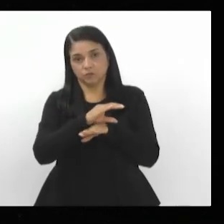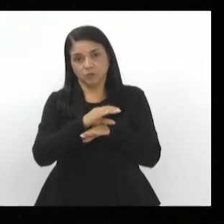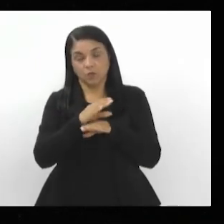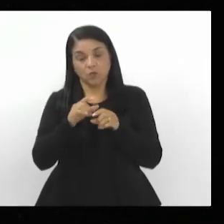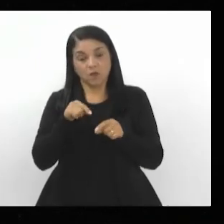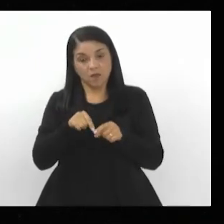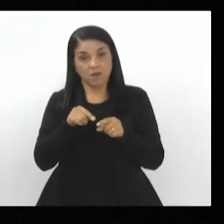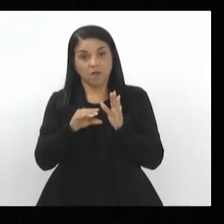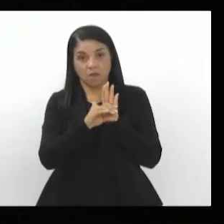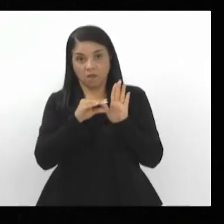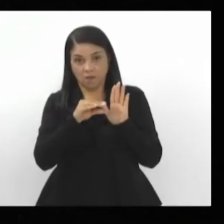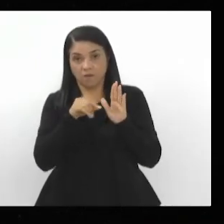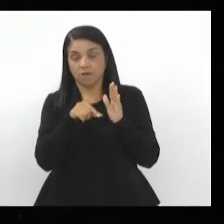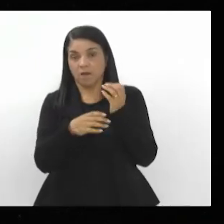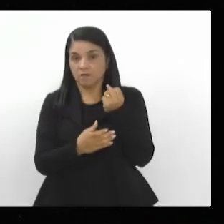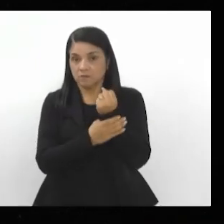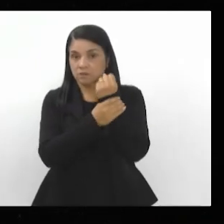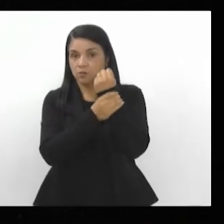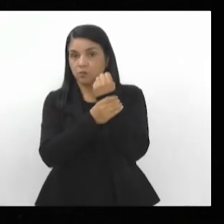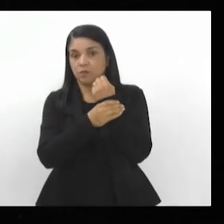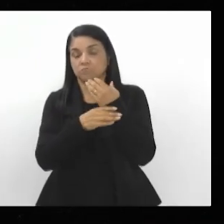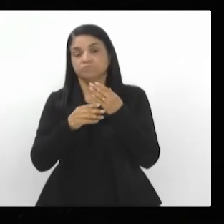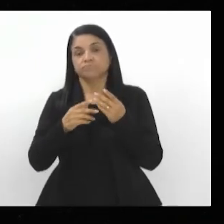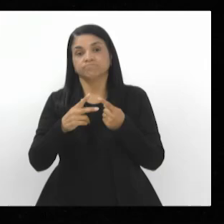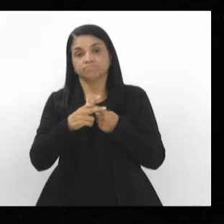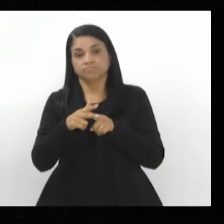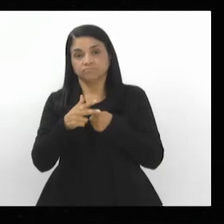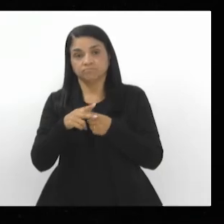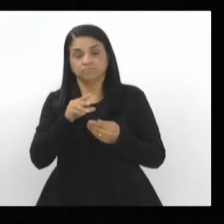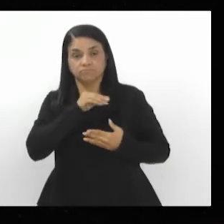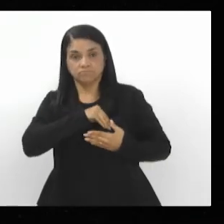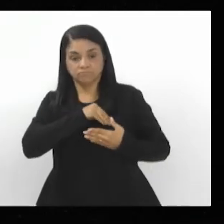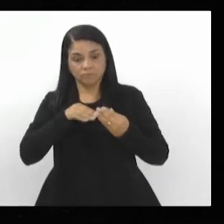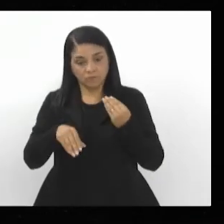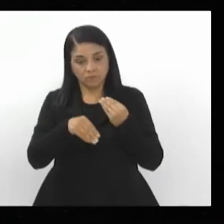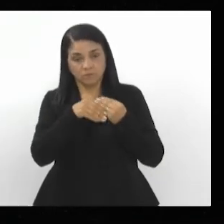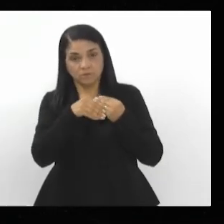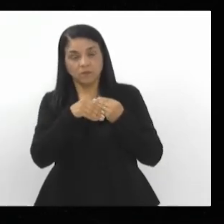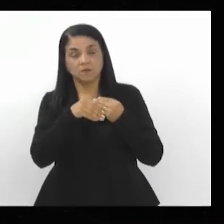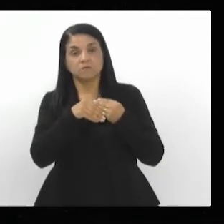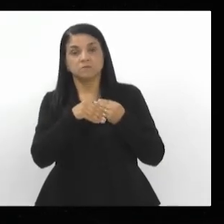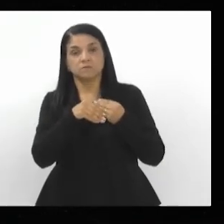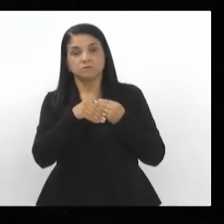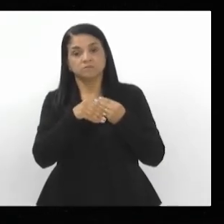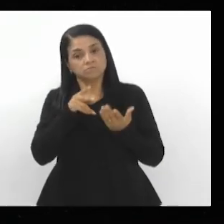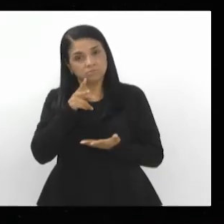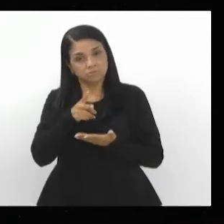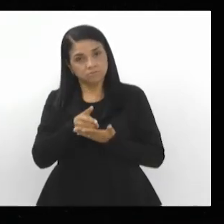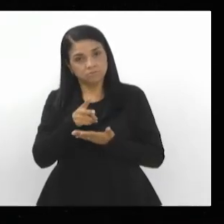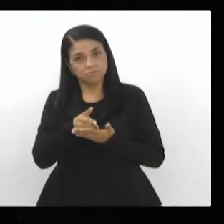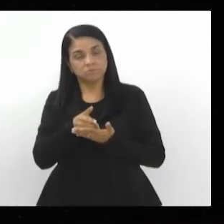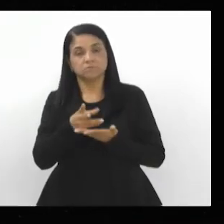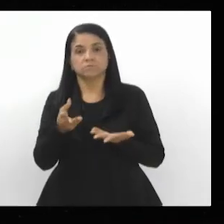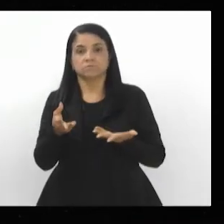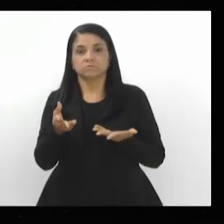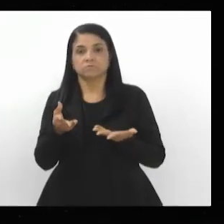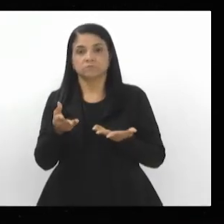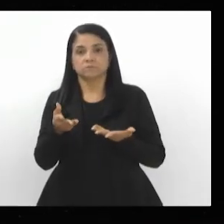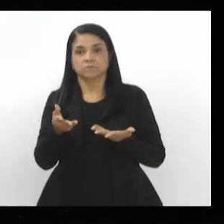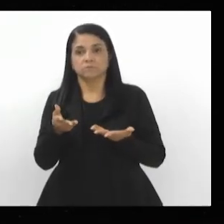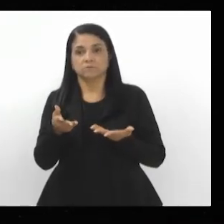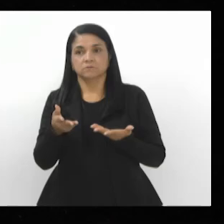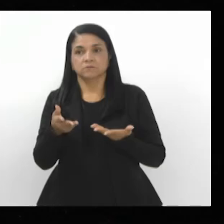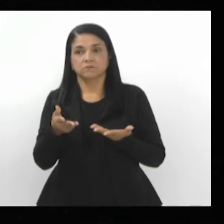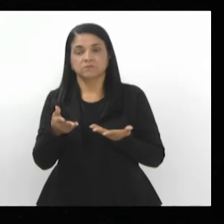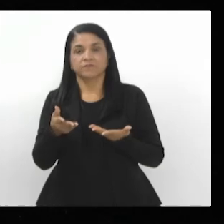a correção da inflação para que o poder aquisitivo dos salários se mantenha minimamente. Em